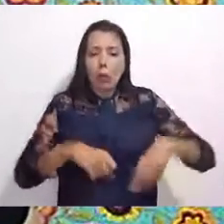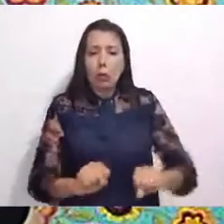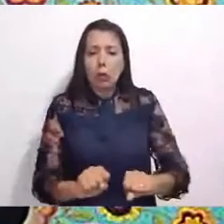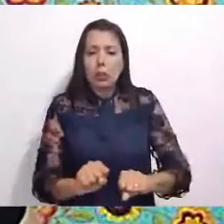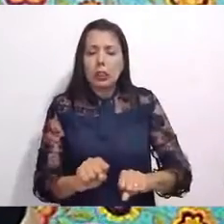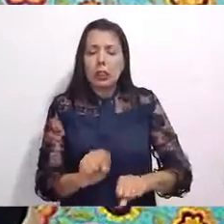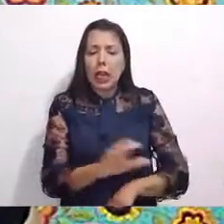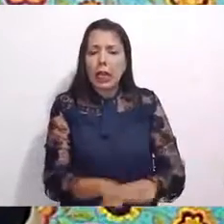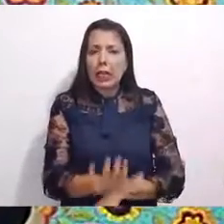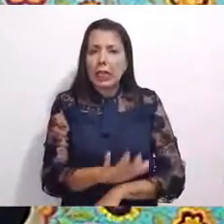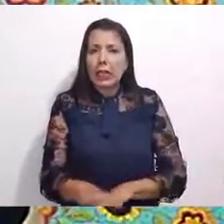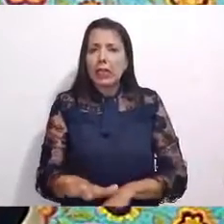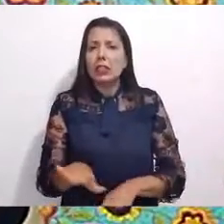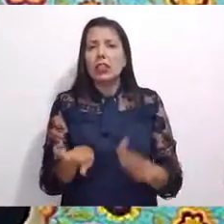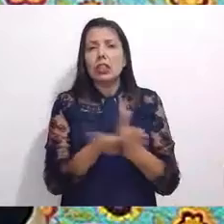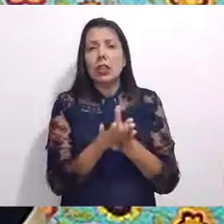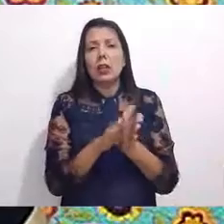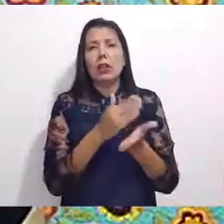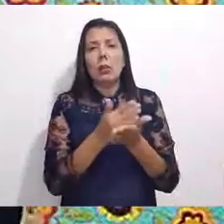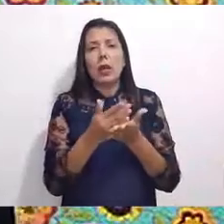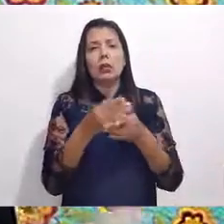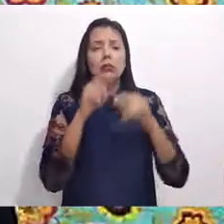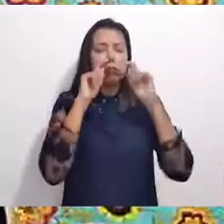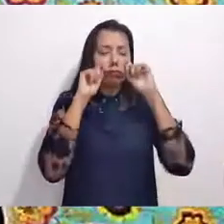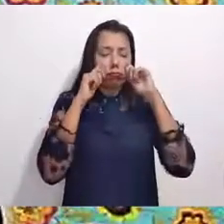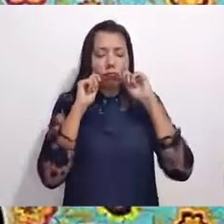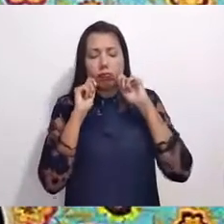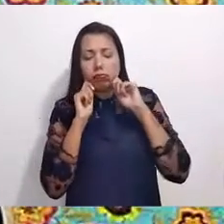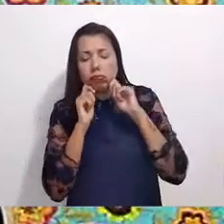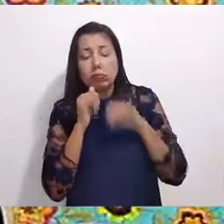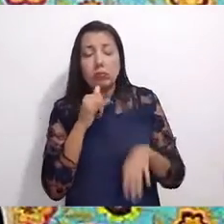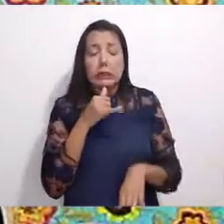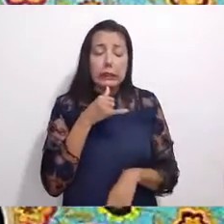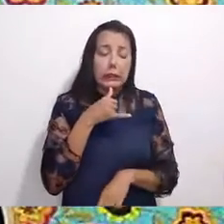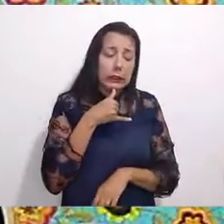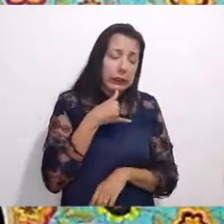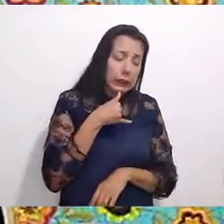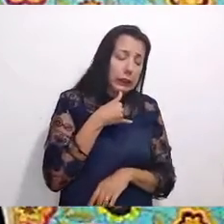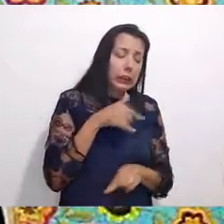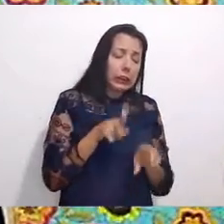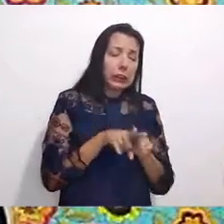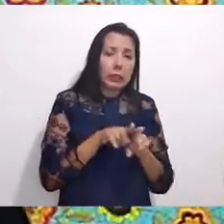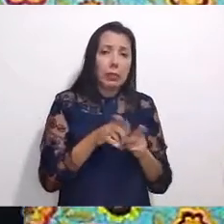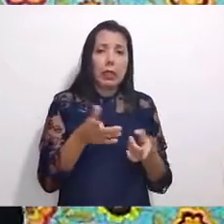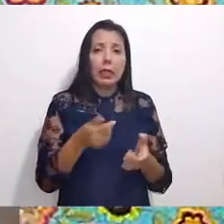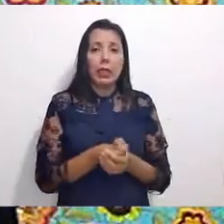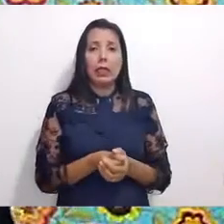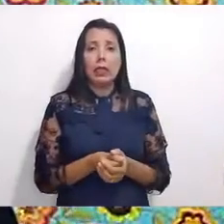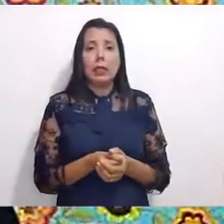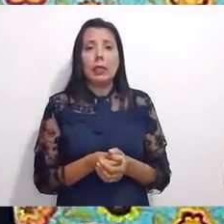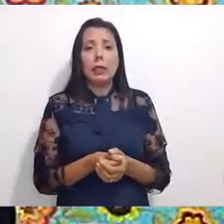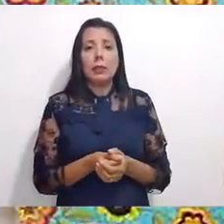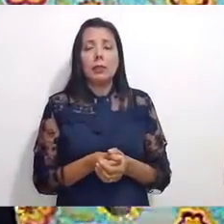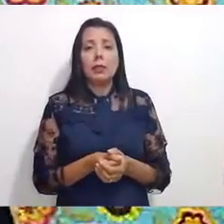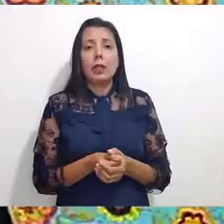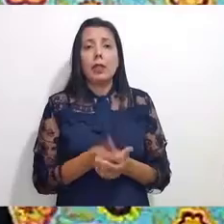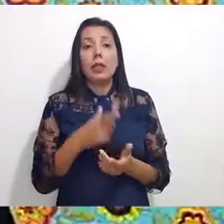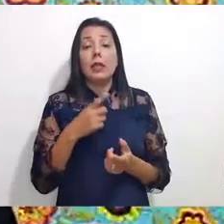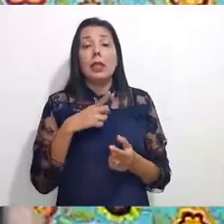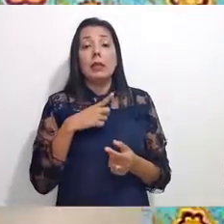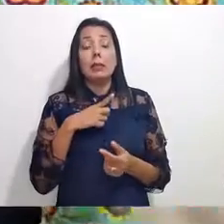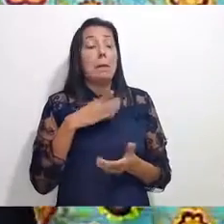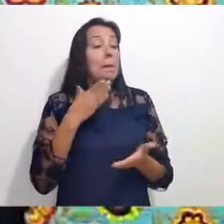se entristecer, ficar muito tristes, começam a perder o interesse pelas situações, né? Pela matéria,